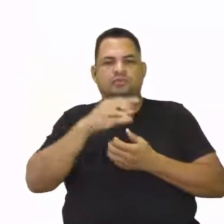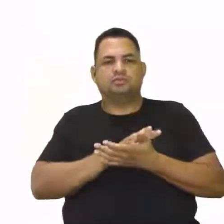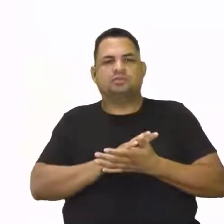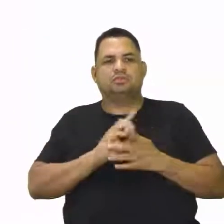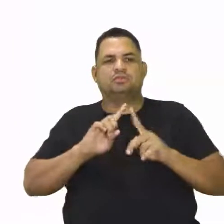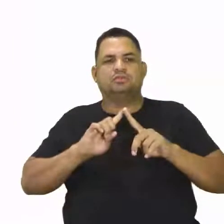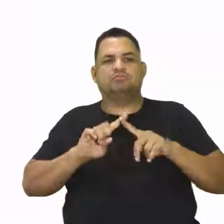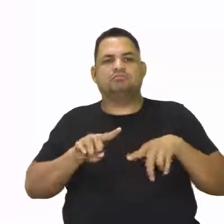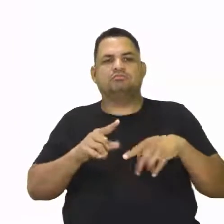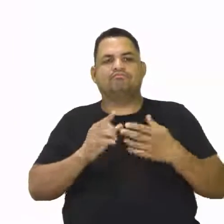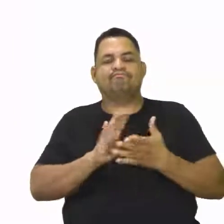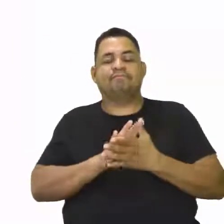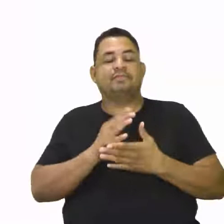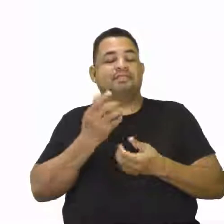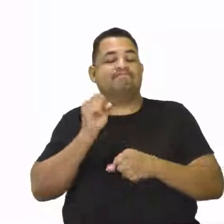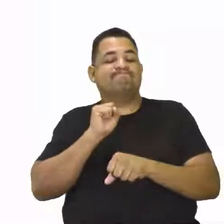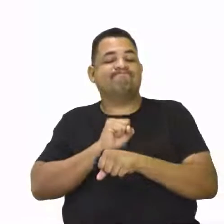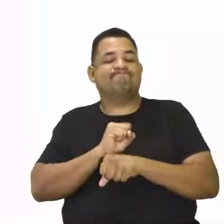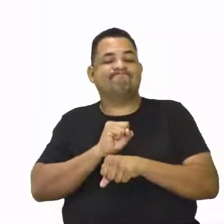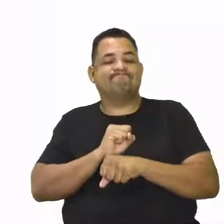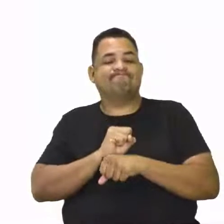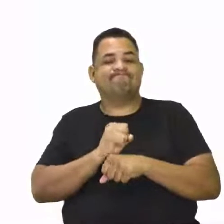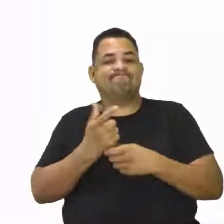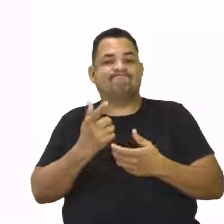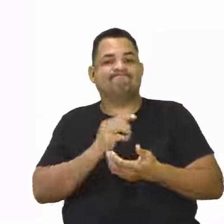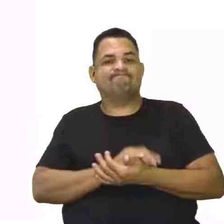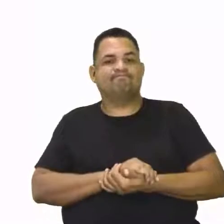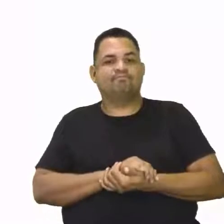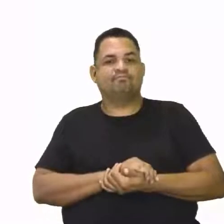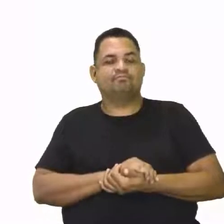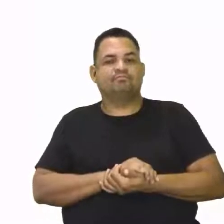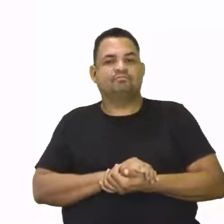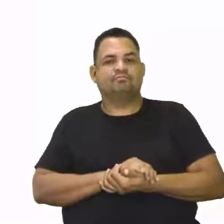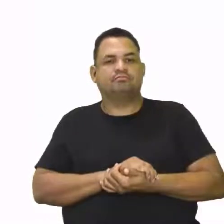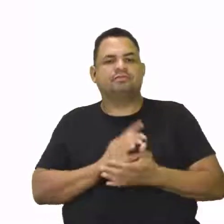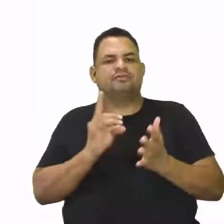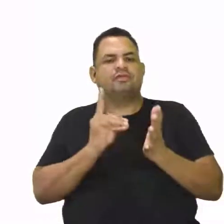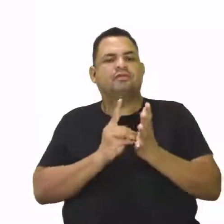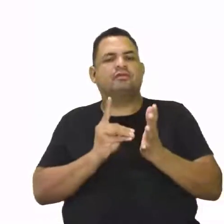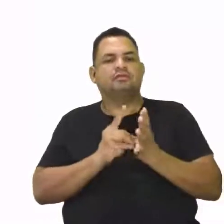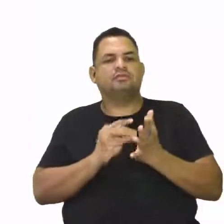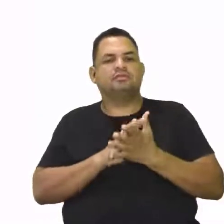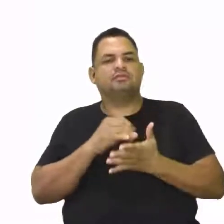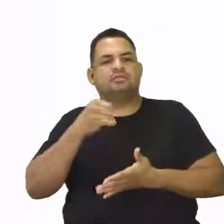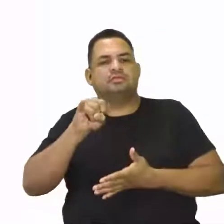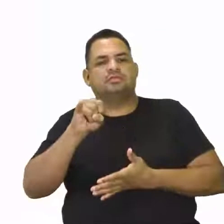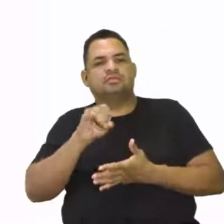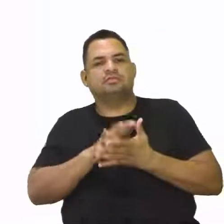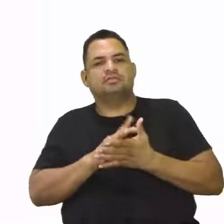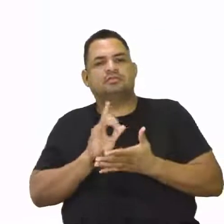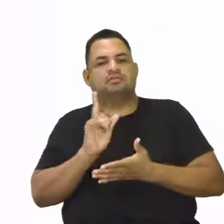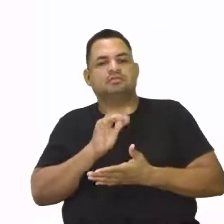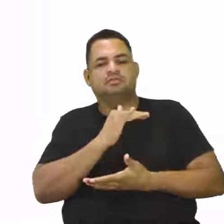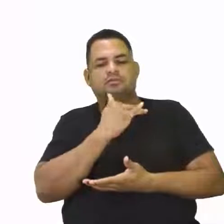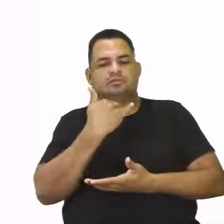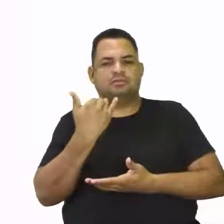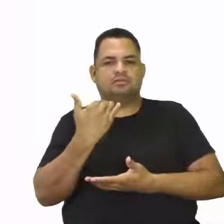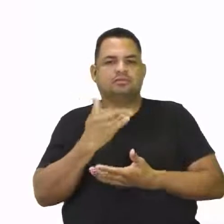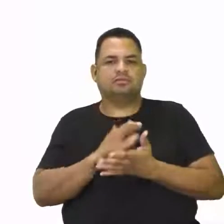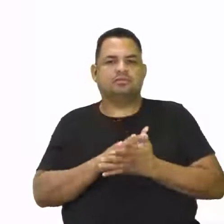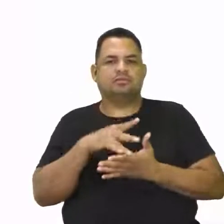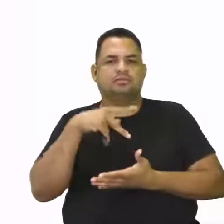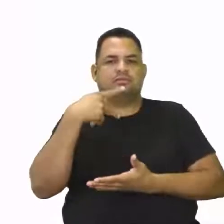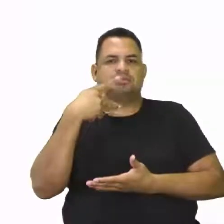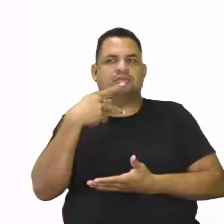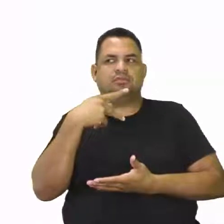Só que ele não esperava o quê? E ele falou pro pessoal, pros indígenas: se vocês não me matarem, eu